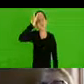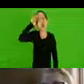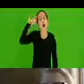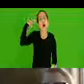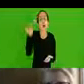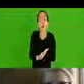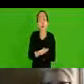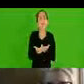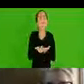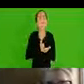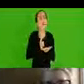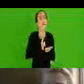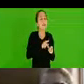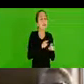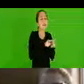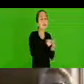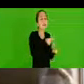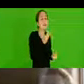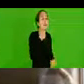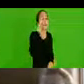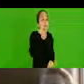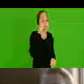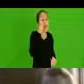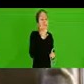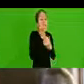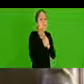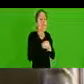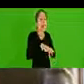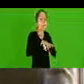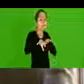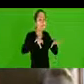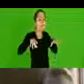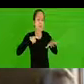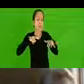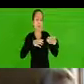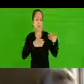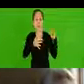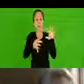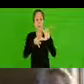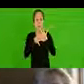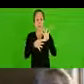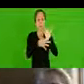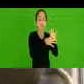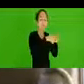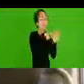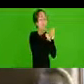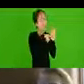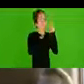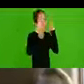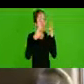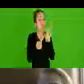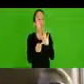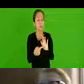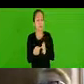contextos sociais atravessando essa fala dos sujeitos das pesquisas humanas que falam o tempo todo, diferente de um rato, um